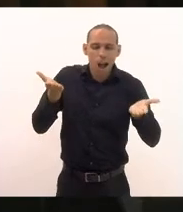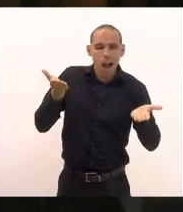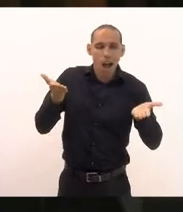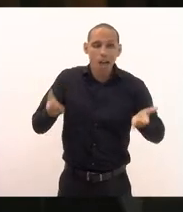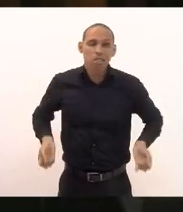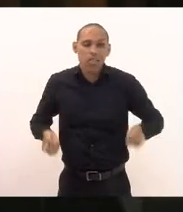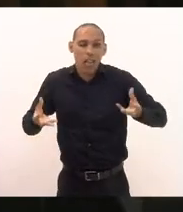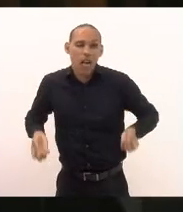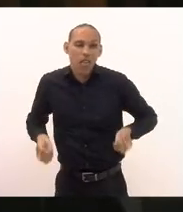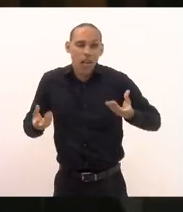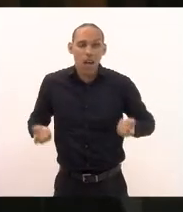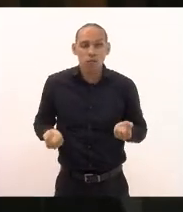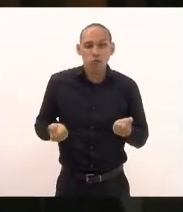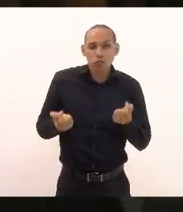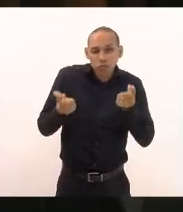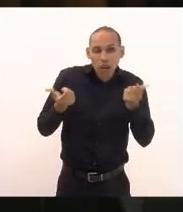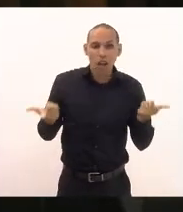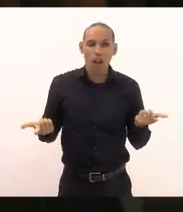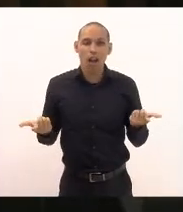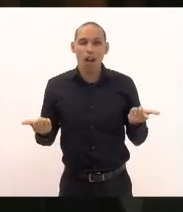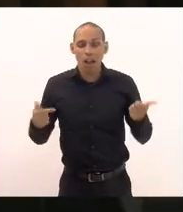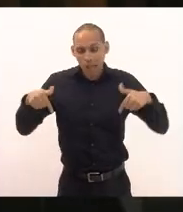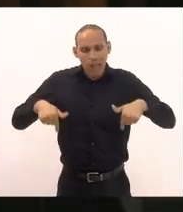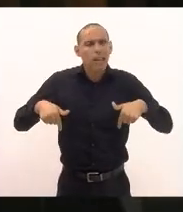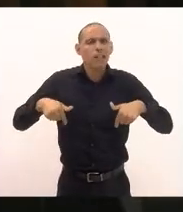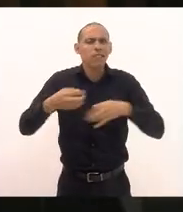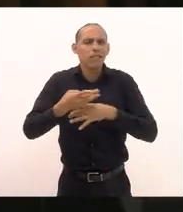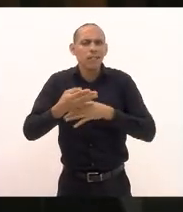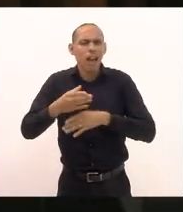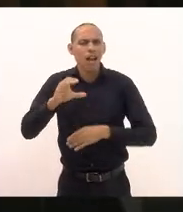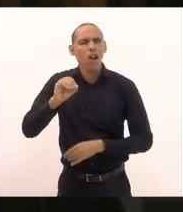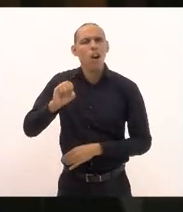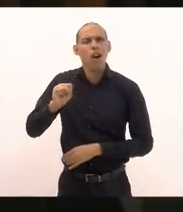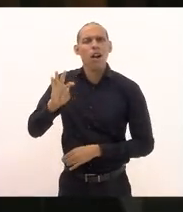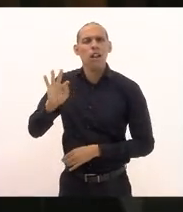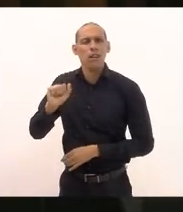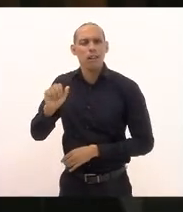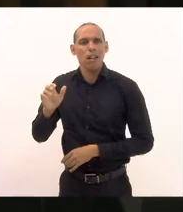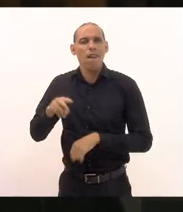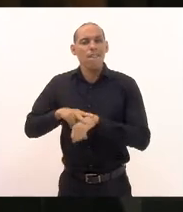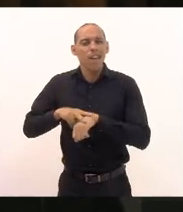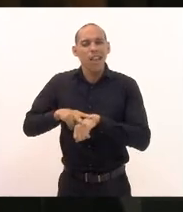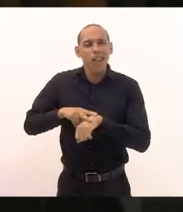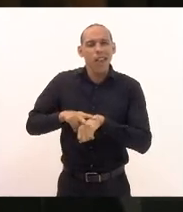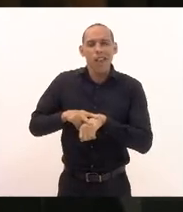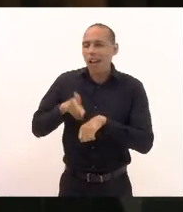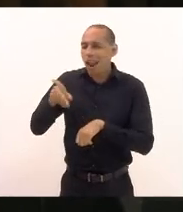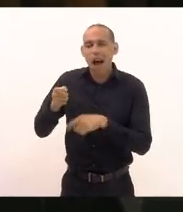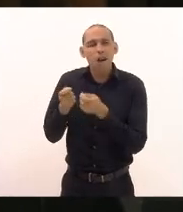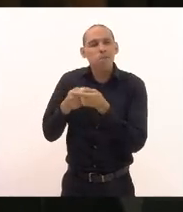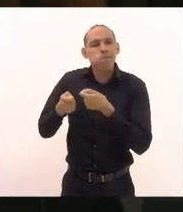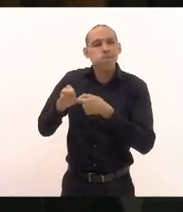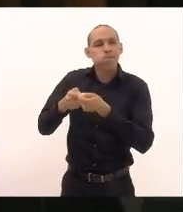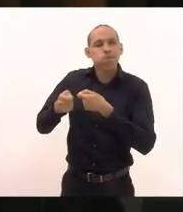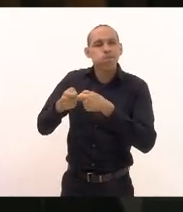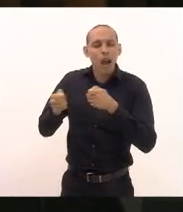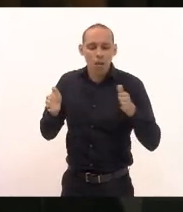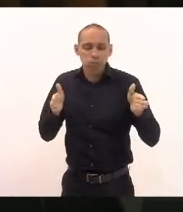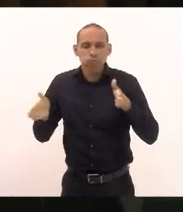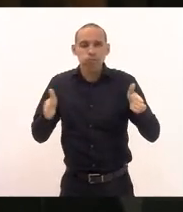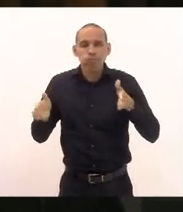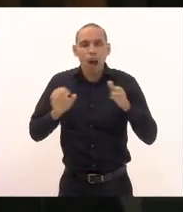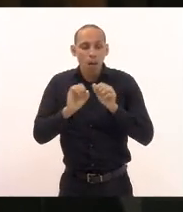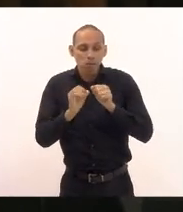gastos de recursos, essa cidade da Costa Verde teve uma administração no período do